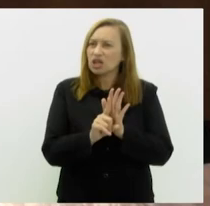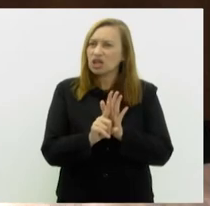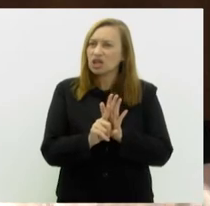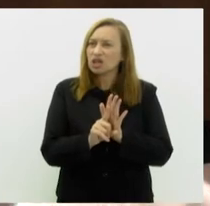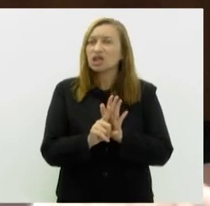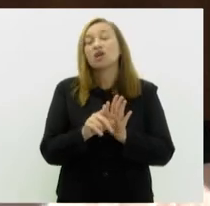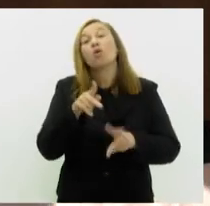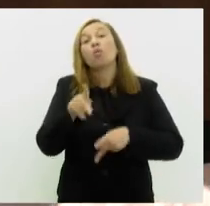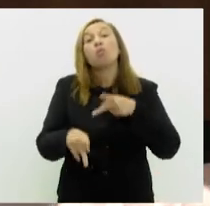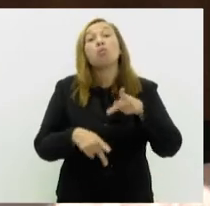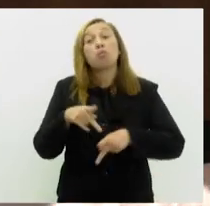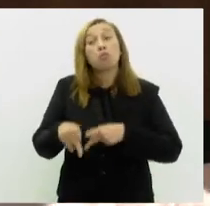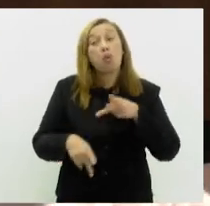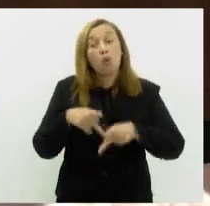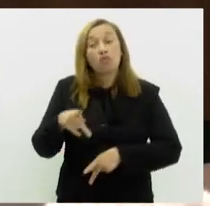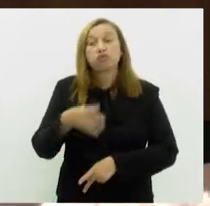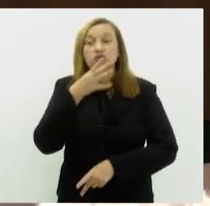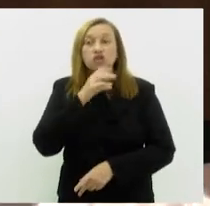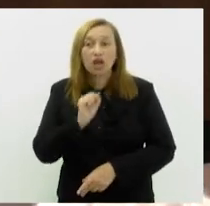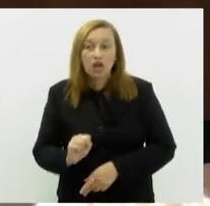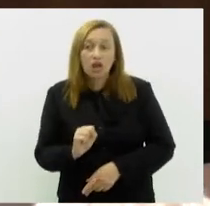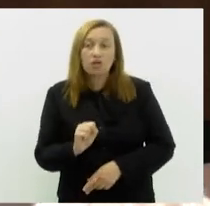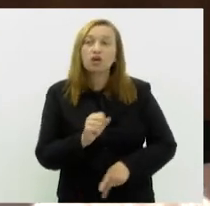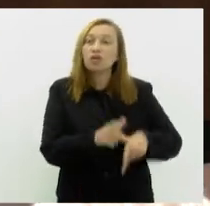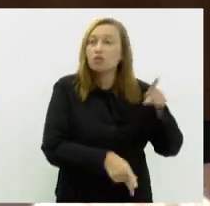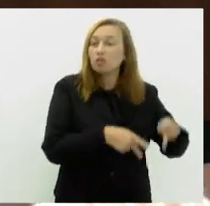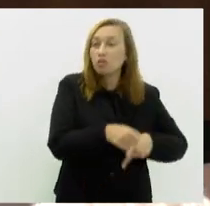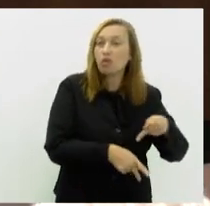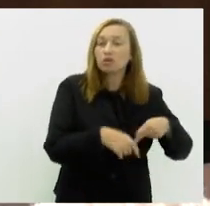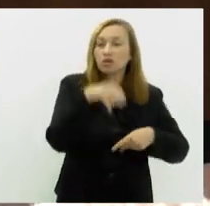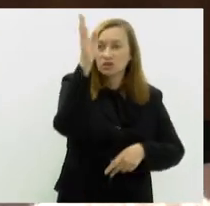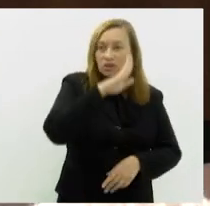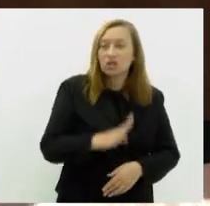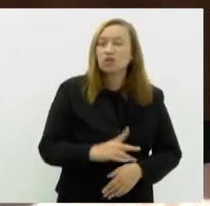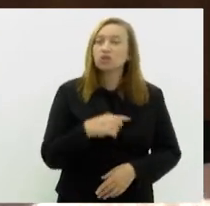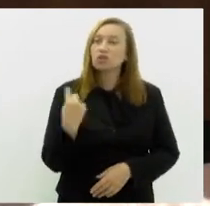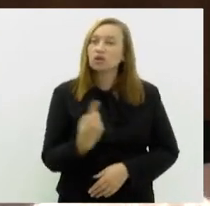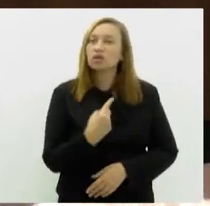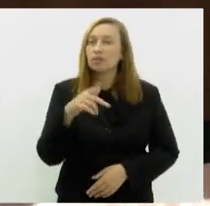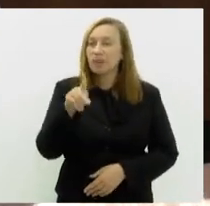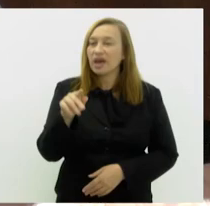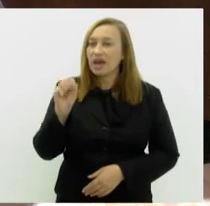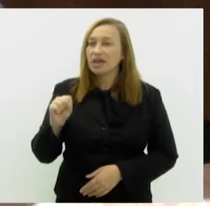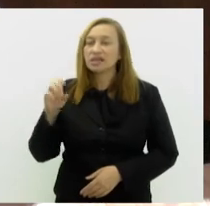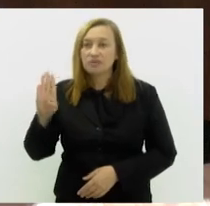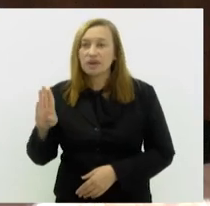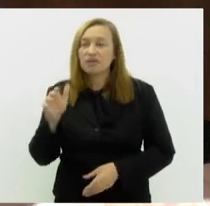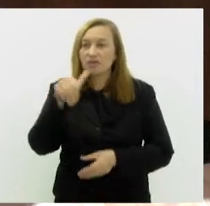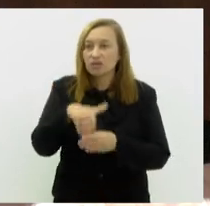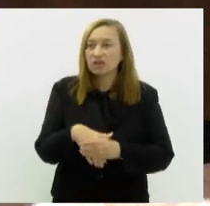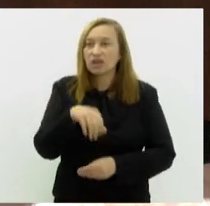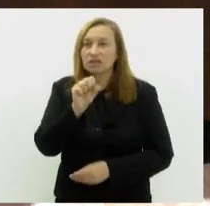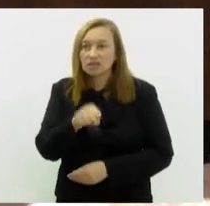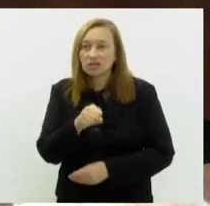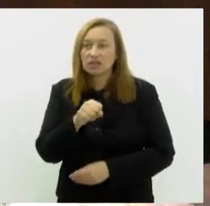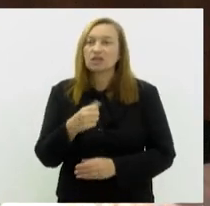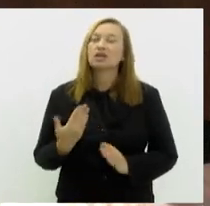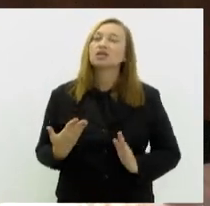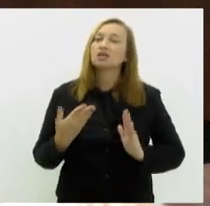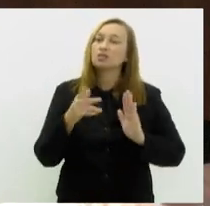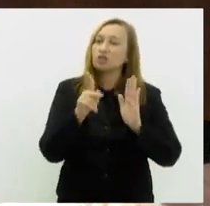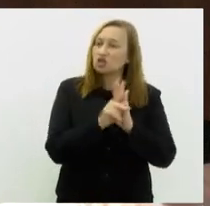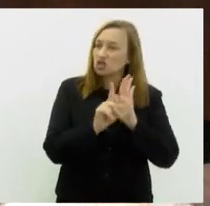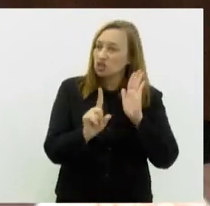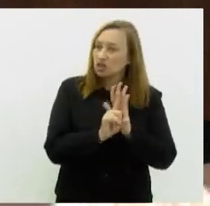os povos de Israel e de Brasil. Então, nós da bancada do PSB vamos votar favoravelmente a esse projeto de